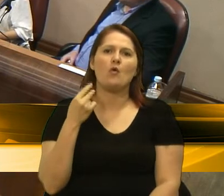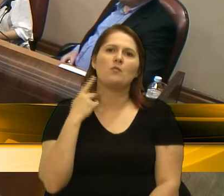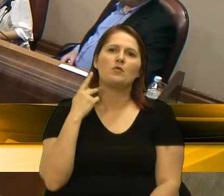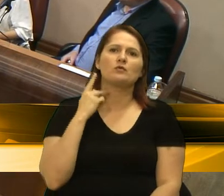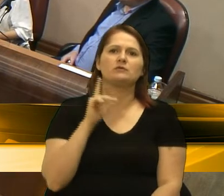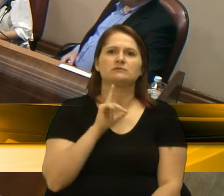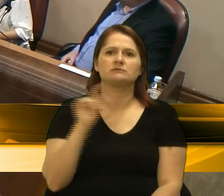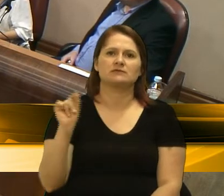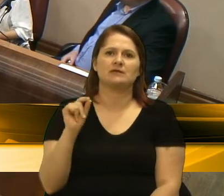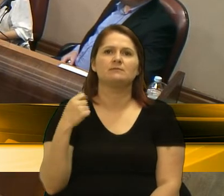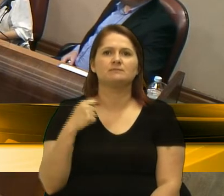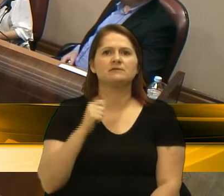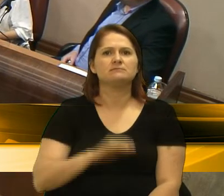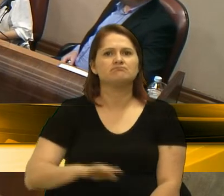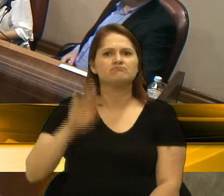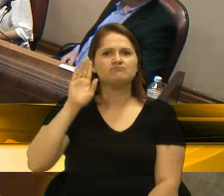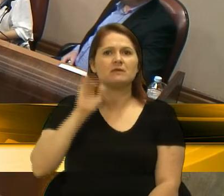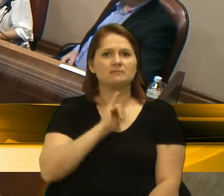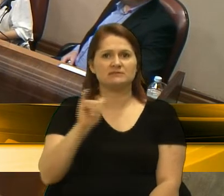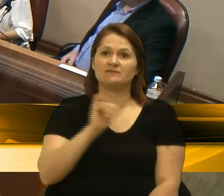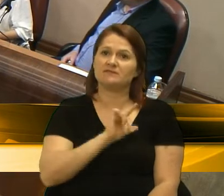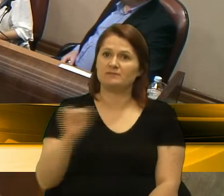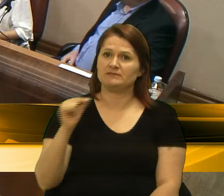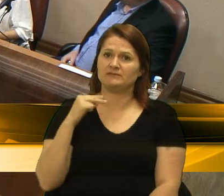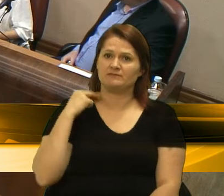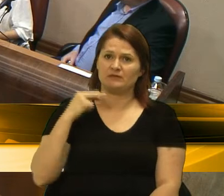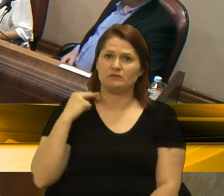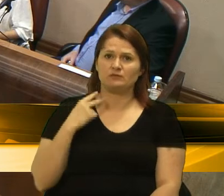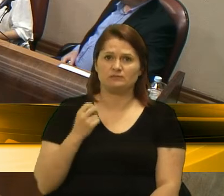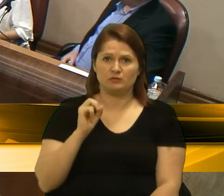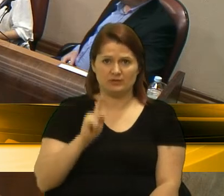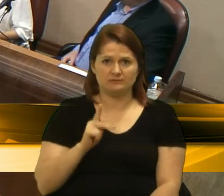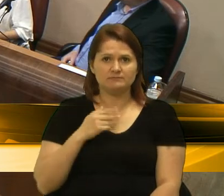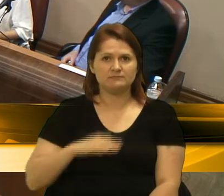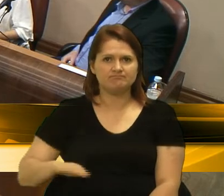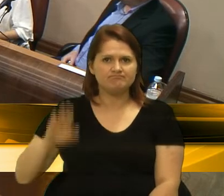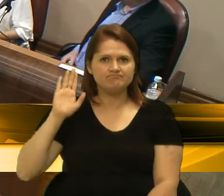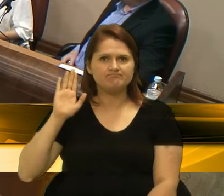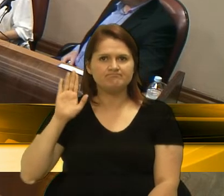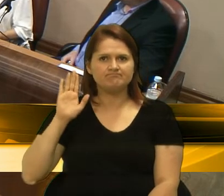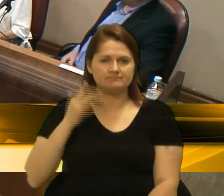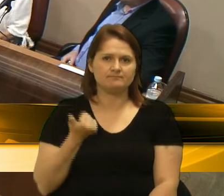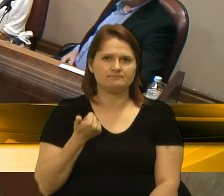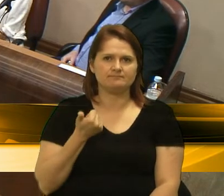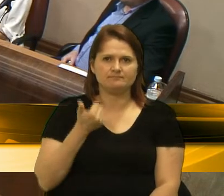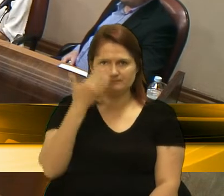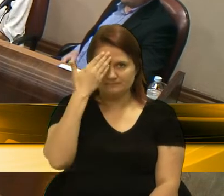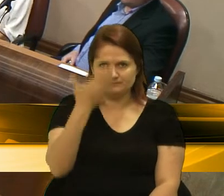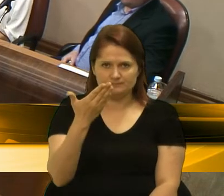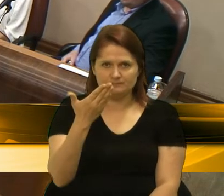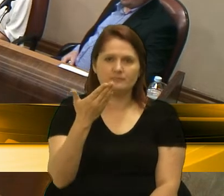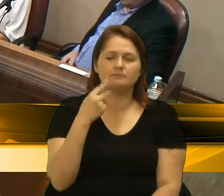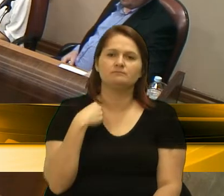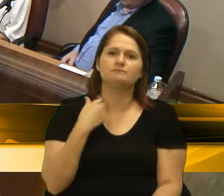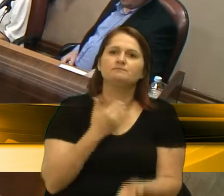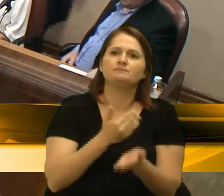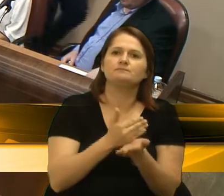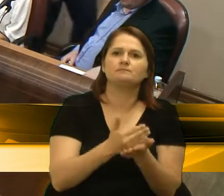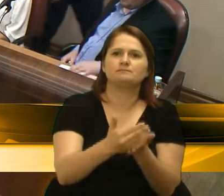de questão de ordem, o comunicado. Obrigado. Podemos dar início, então, doutora.